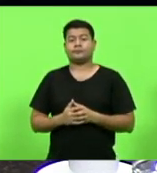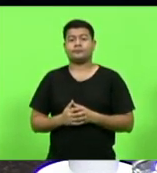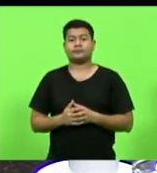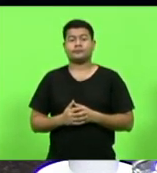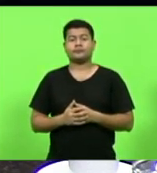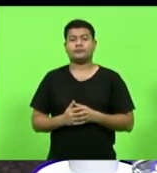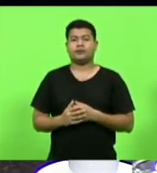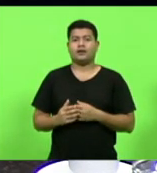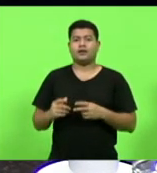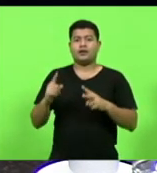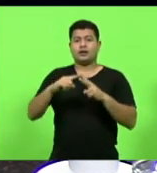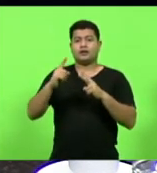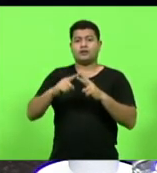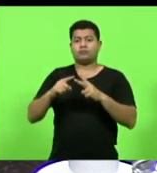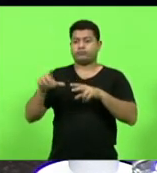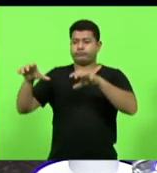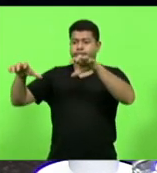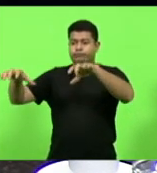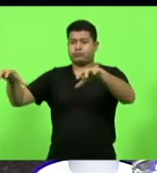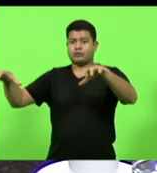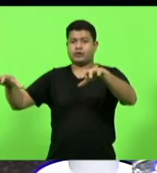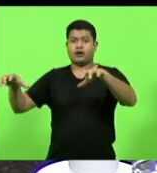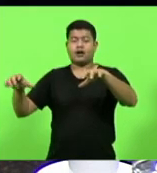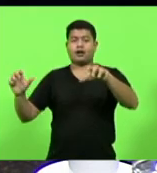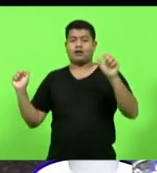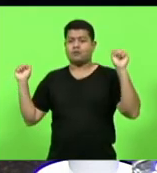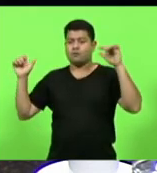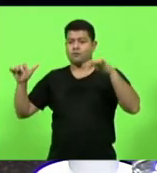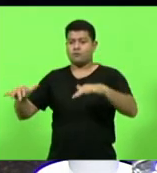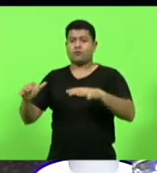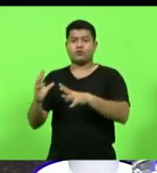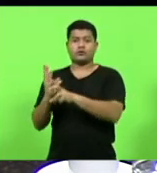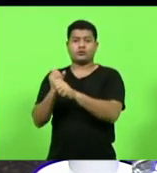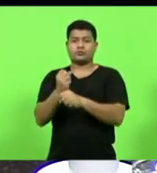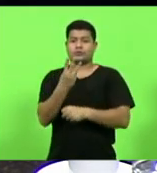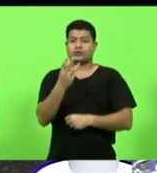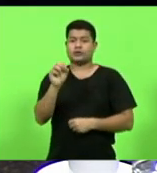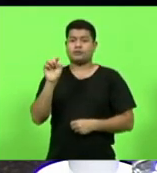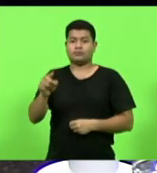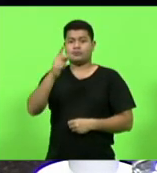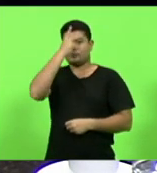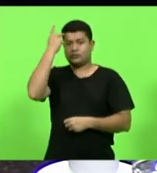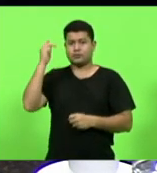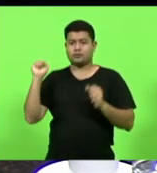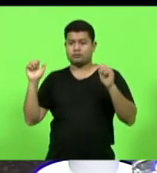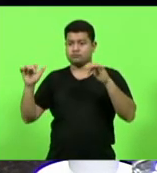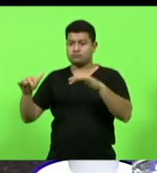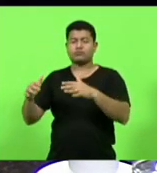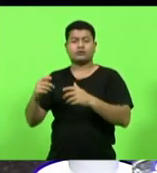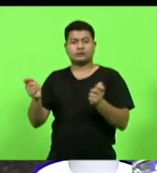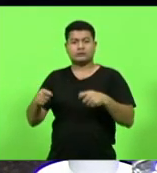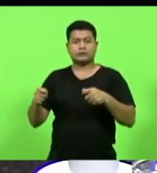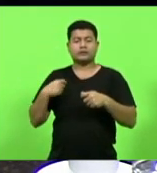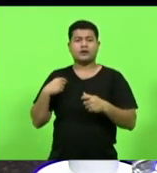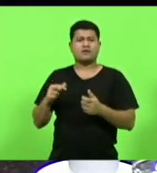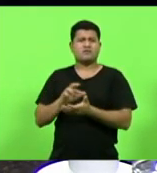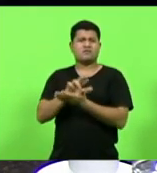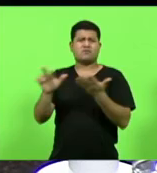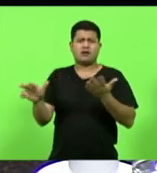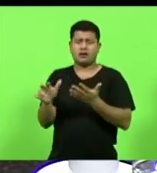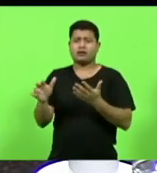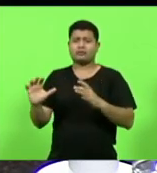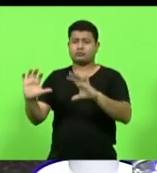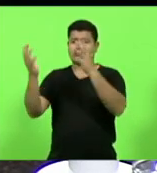dois grandes pavilhões com capacidade total de 15 mil pessoas. Trata-se, portanto, de um equipamento destinado aos mais variados eventos, tais